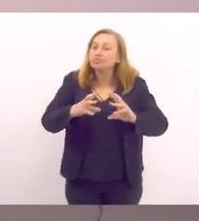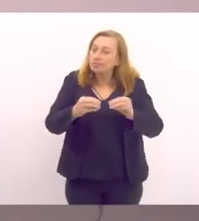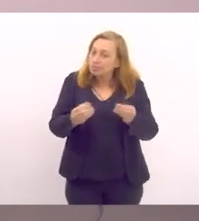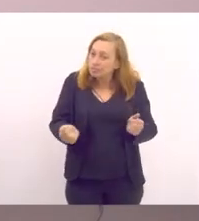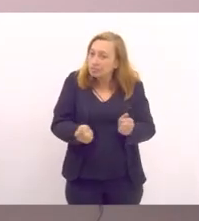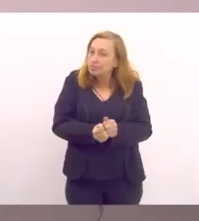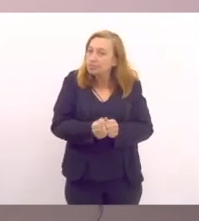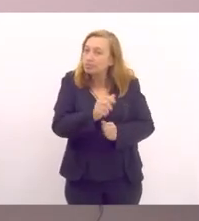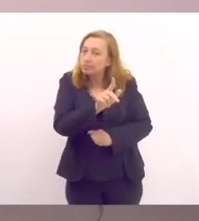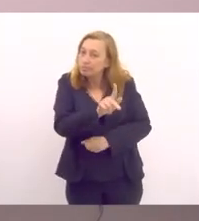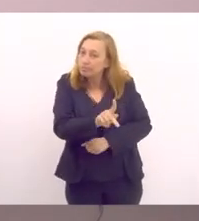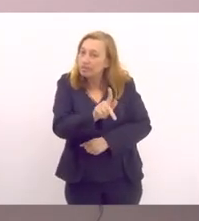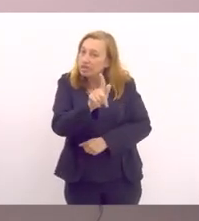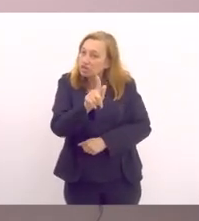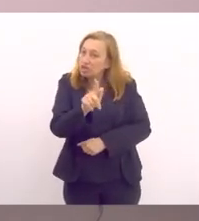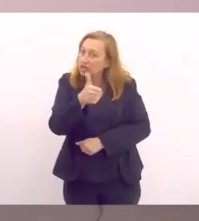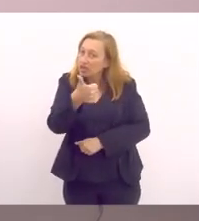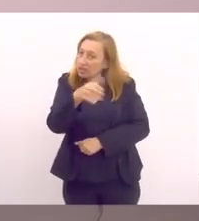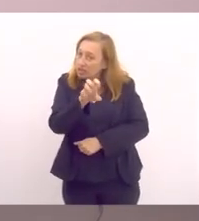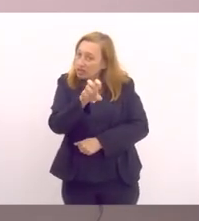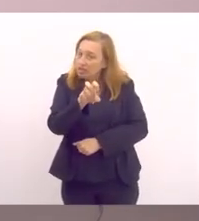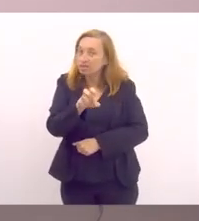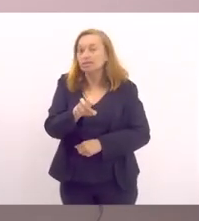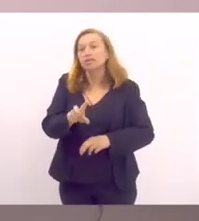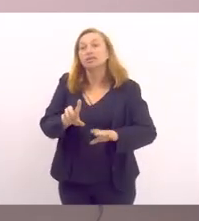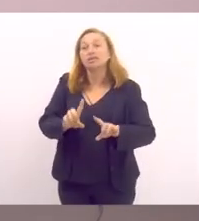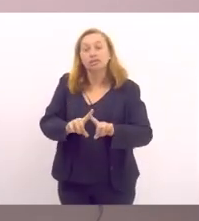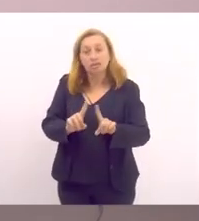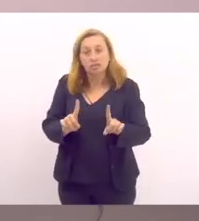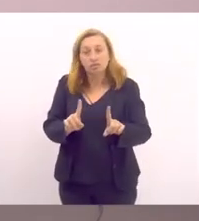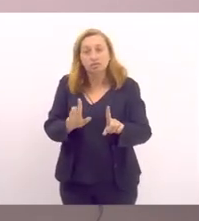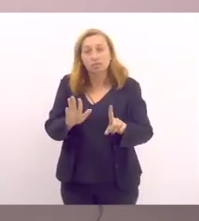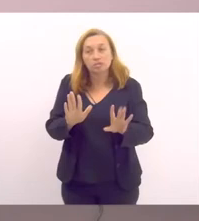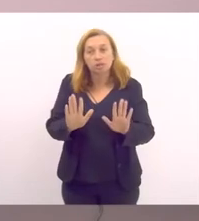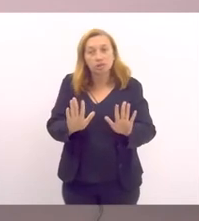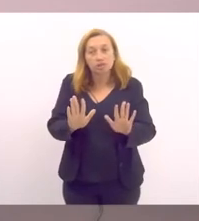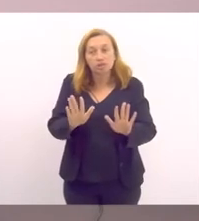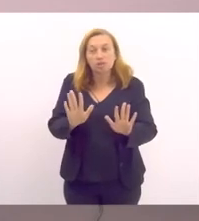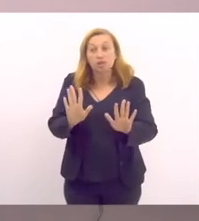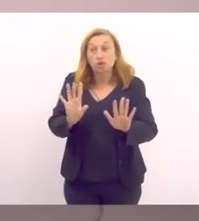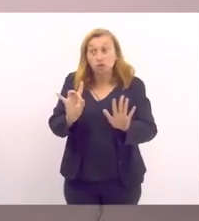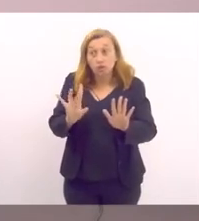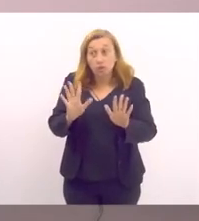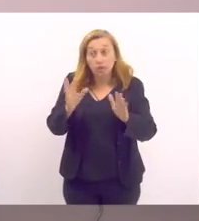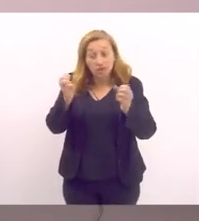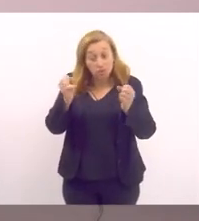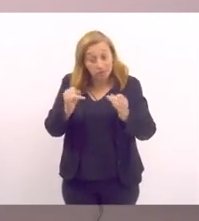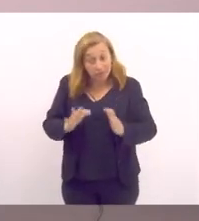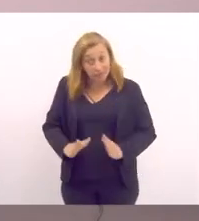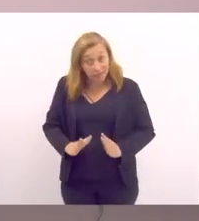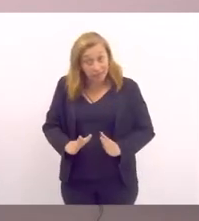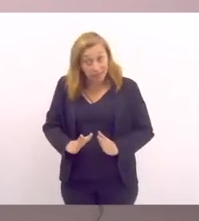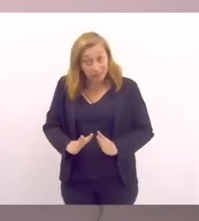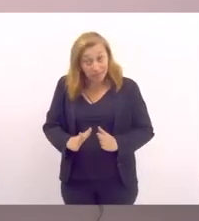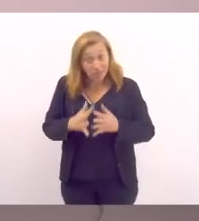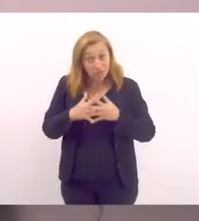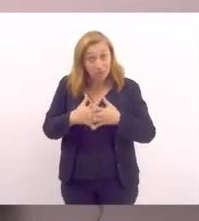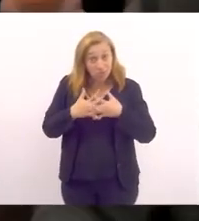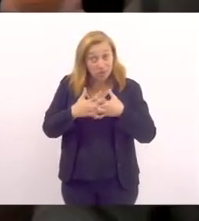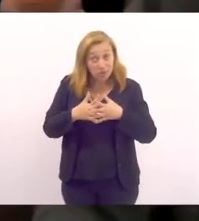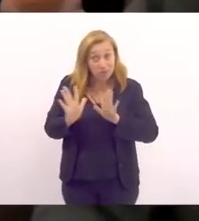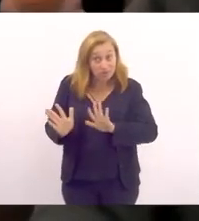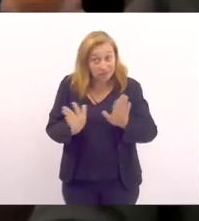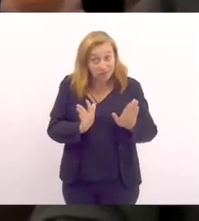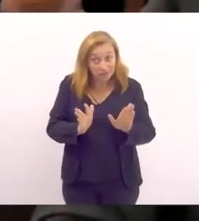na PG15, né? Houve uma centralização. Então a gente não pode. Eu faço isso só para dar um. Não, o senhor não precisa que, se justificar. Até porque não. Fica na. Não, não